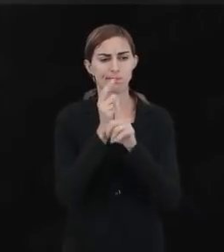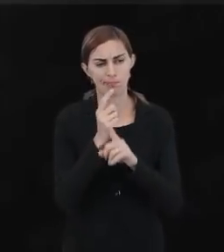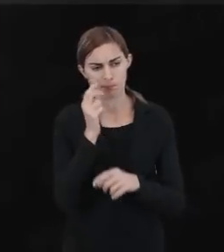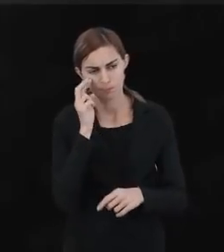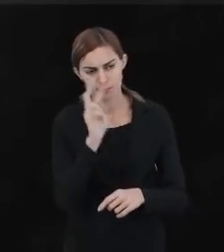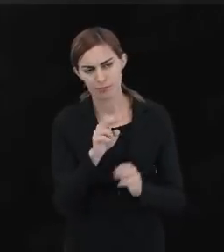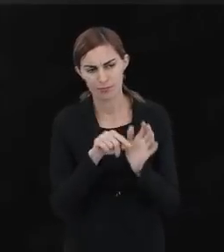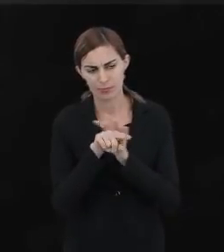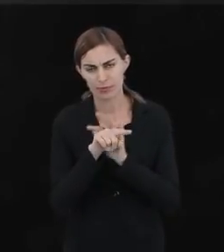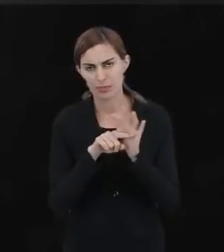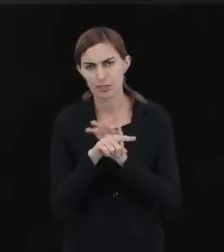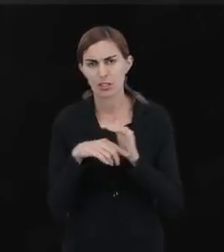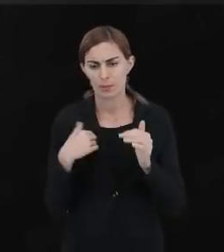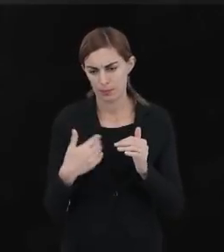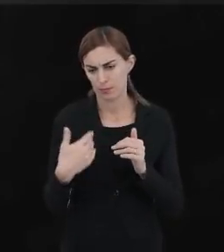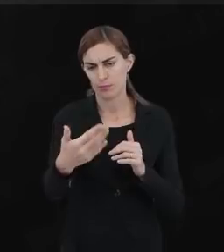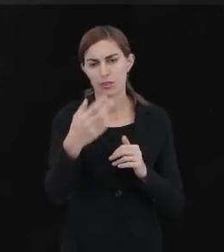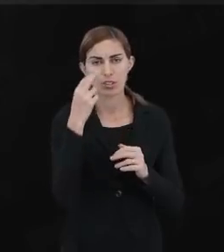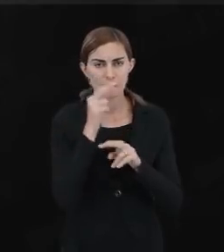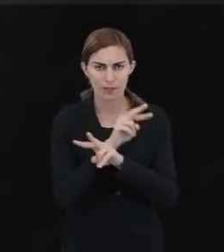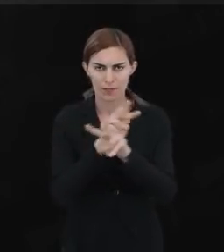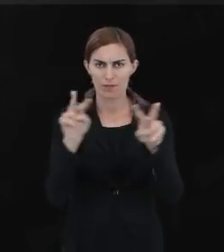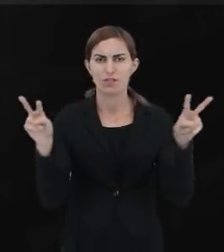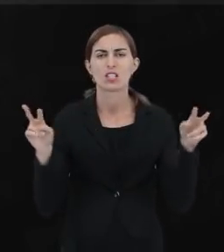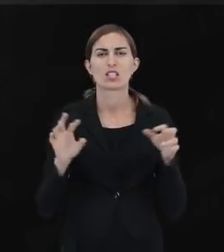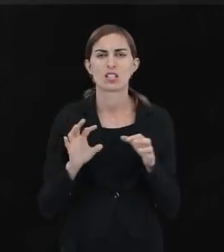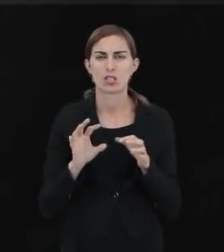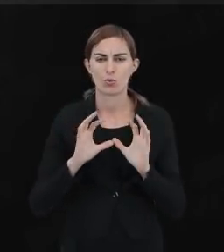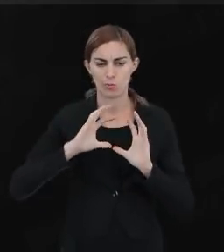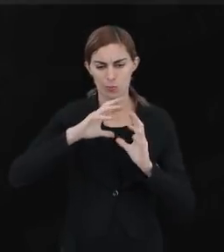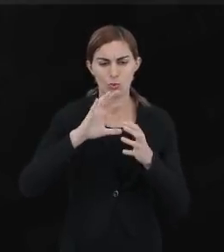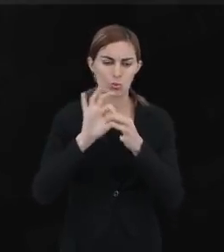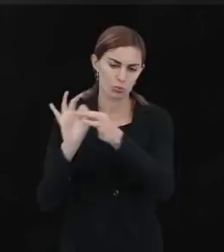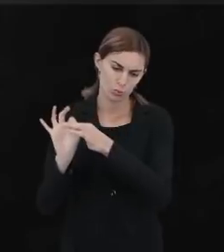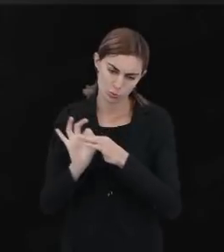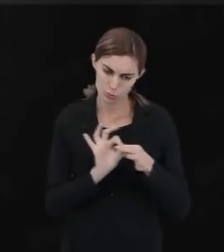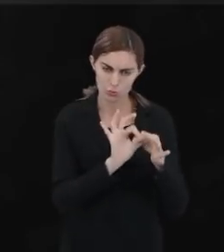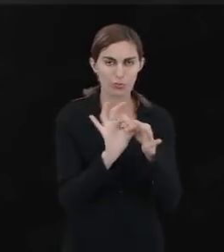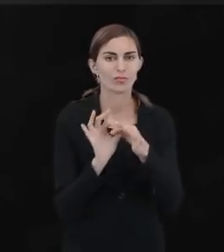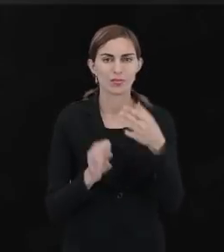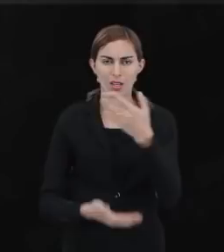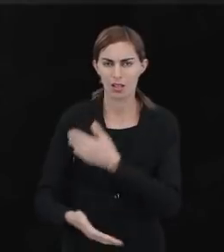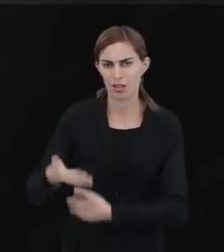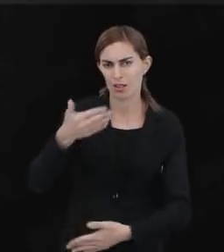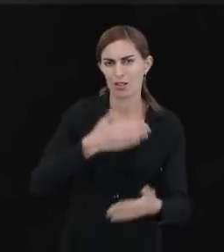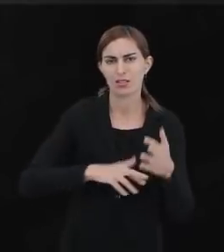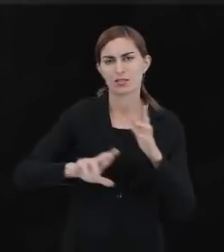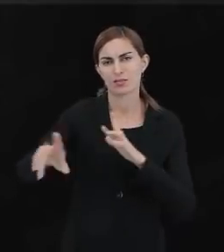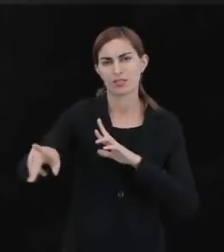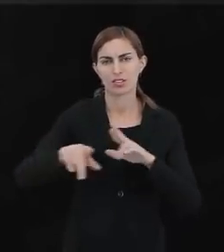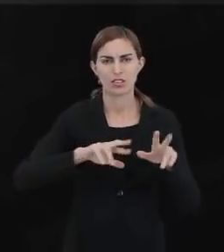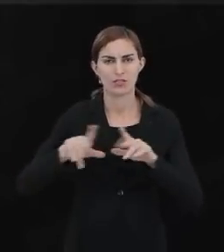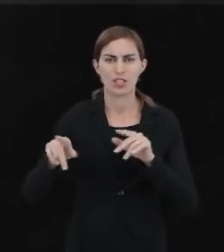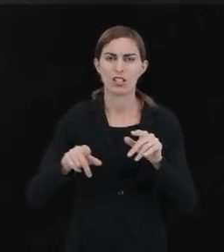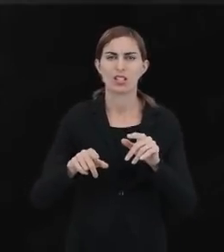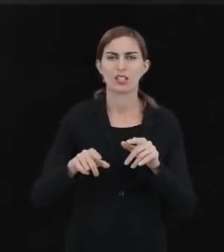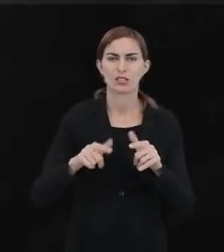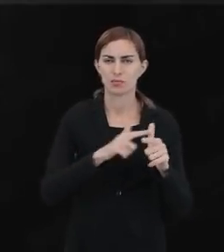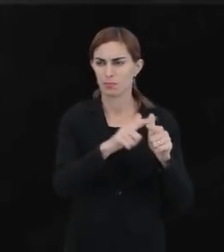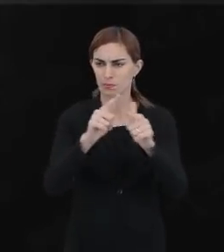medida em que tenhamos uma visão de conjunto e da relação das diferentes questões